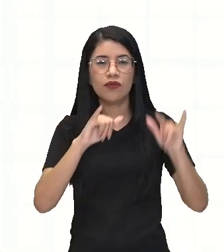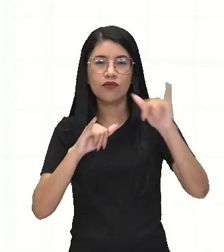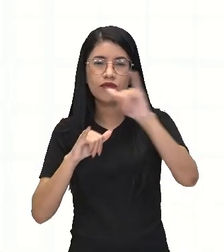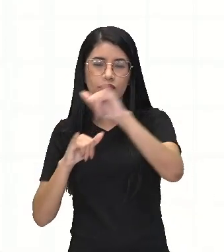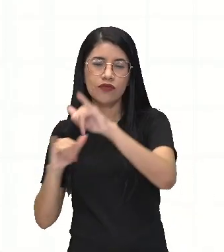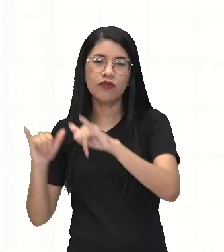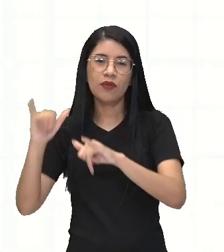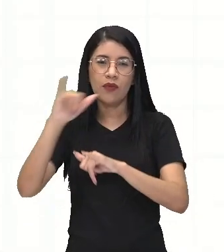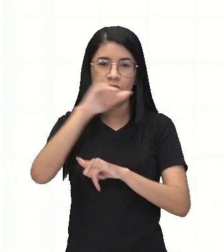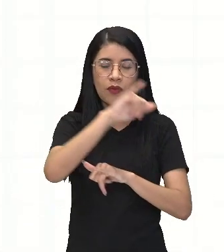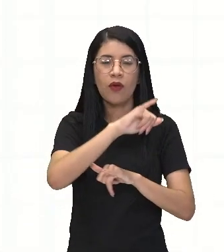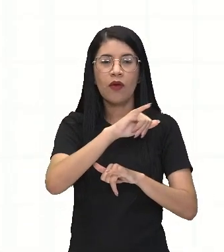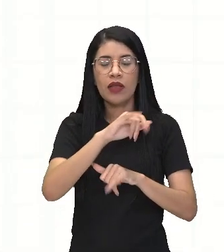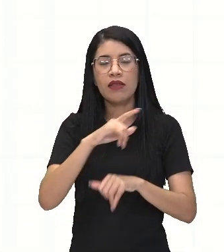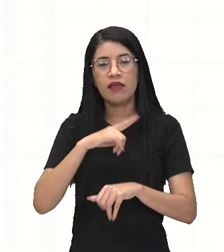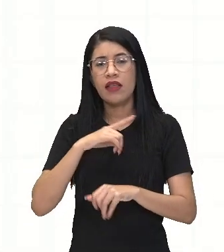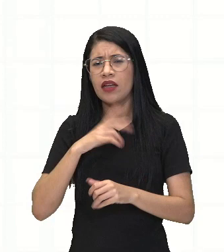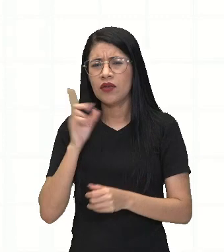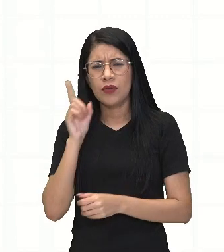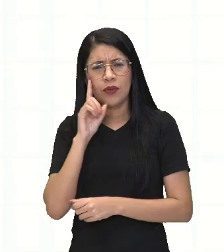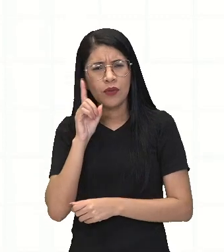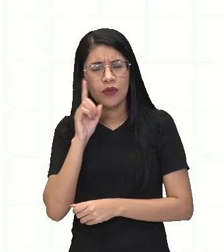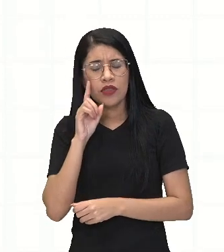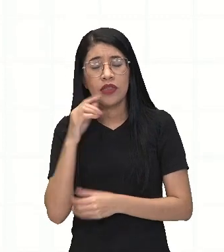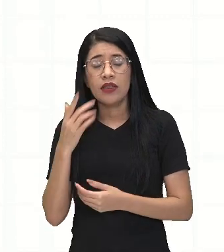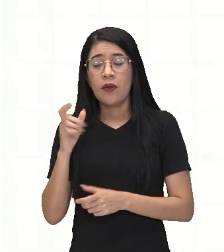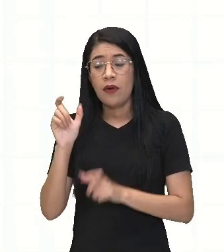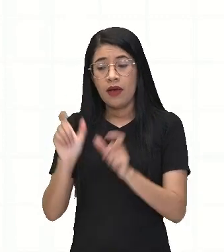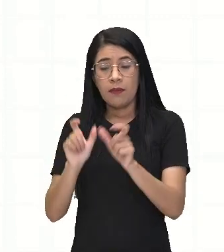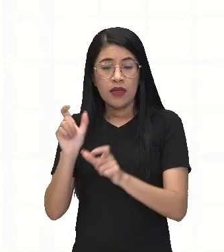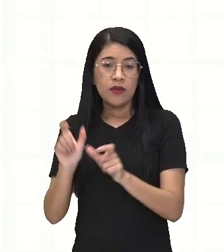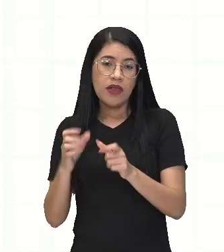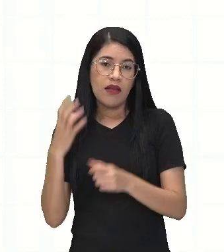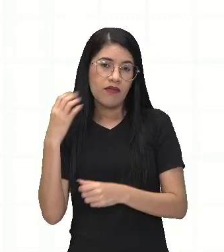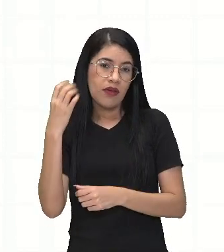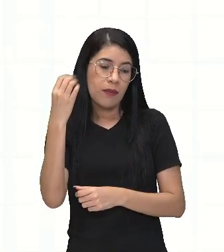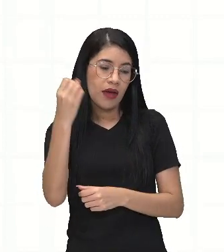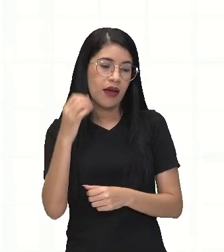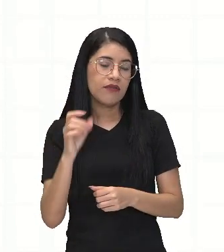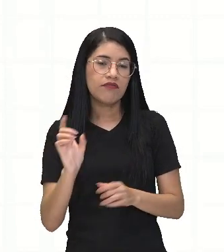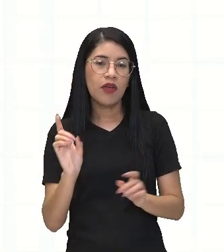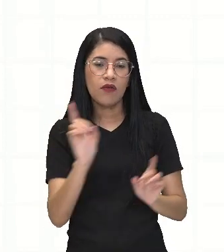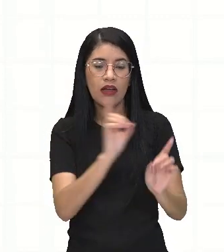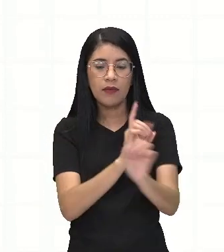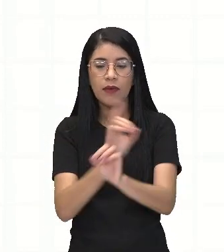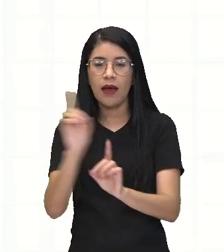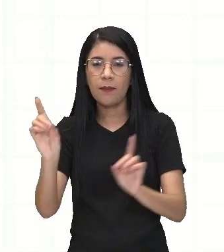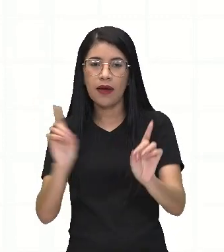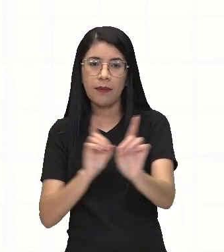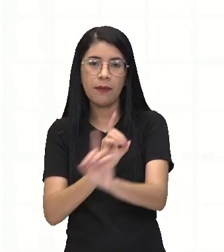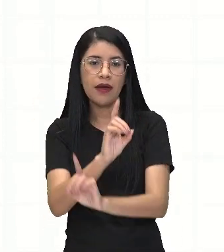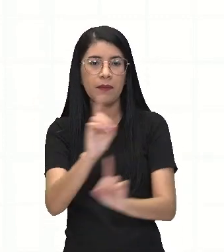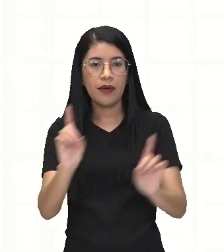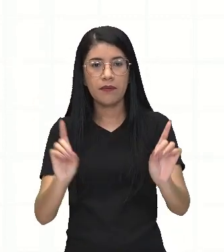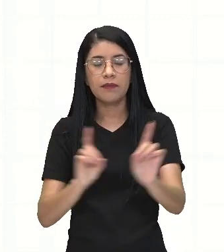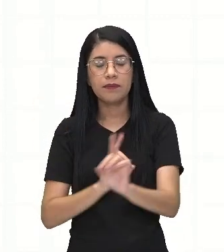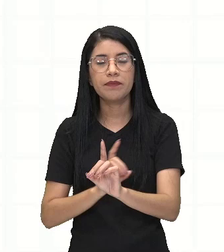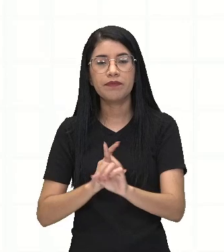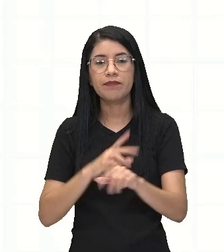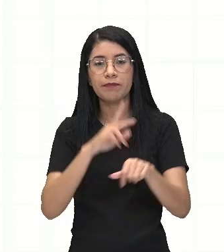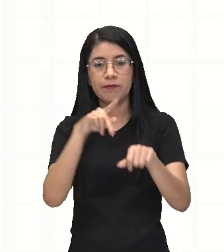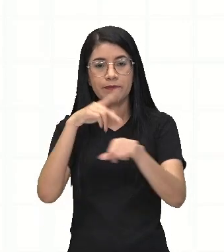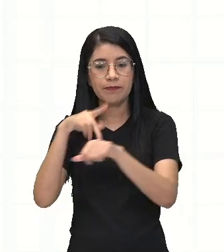que essas pessoas se movimentam ao longo de vários países, né? Essas